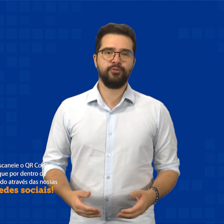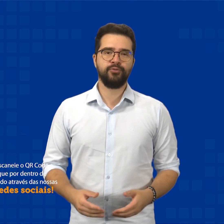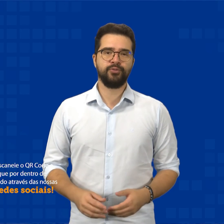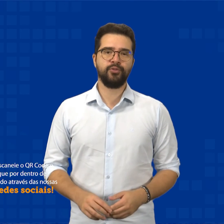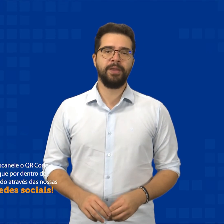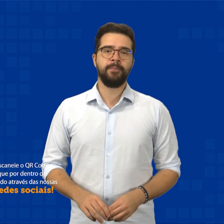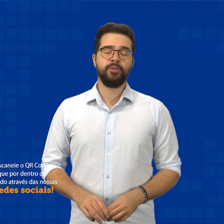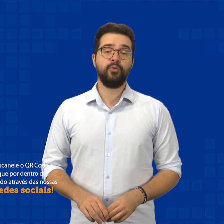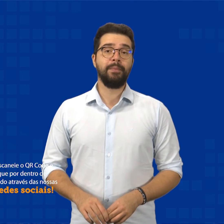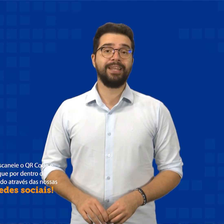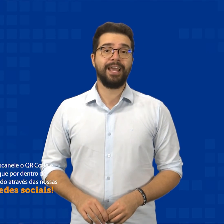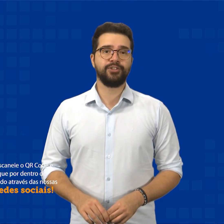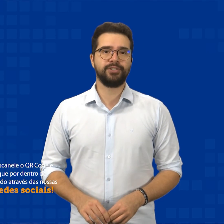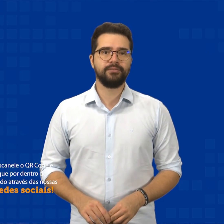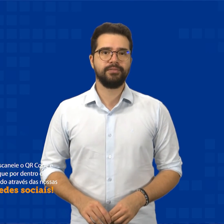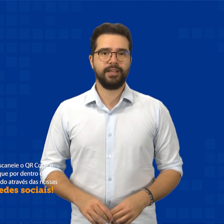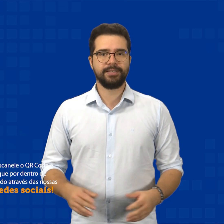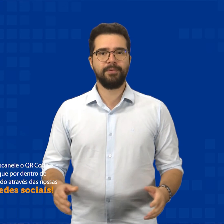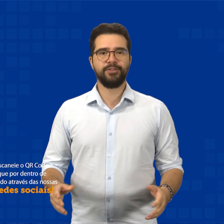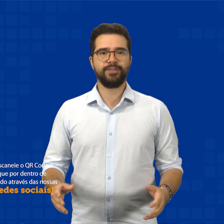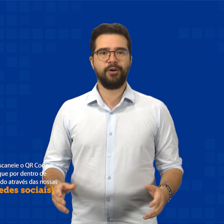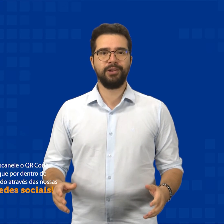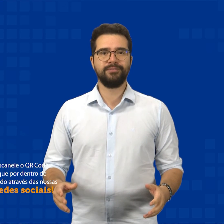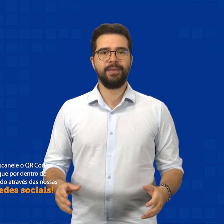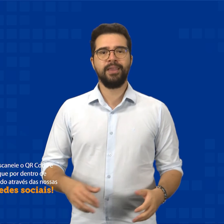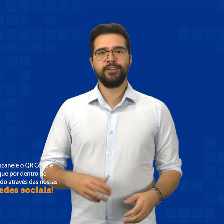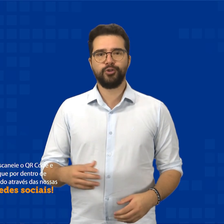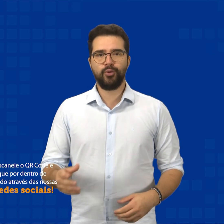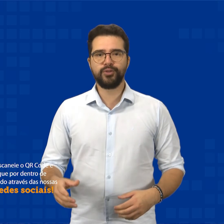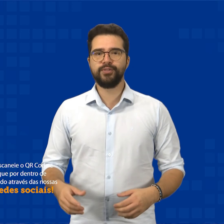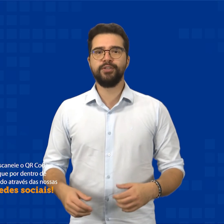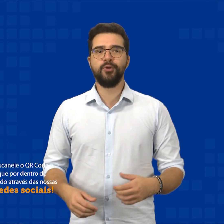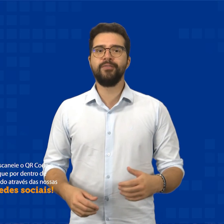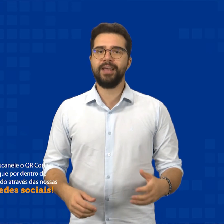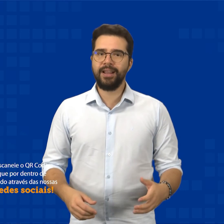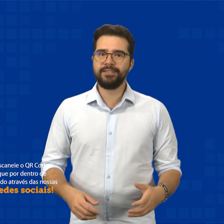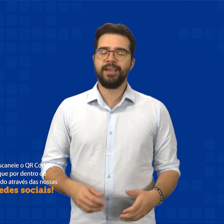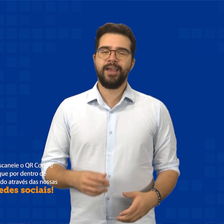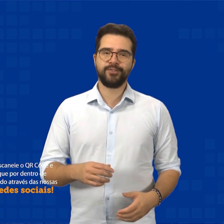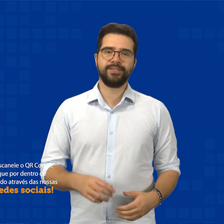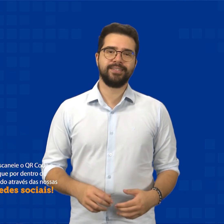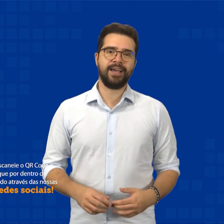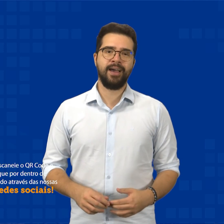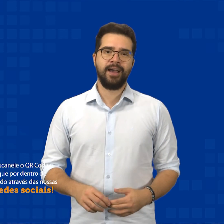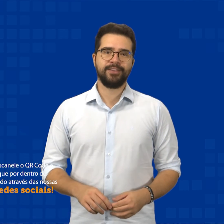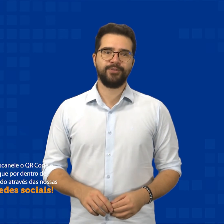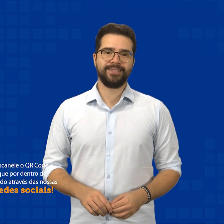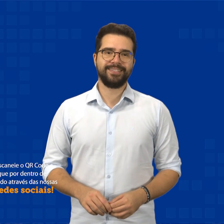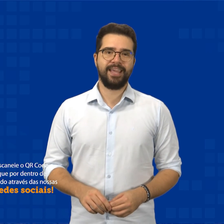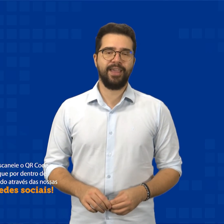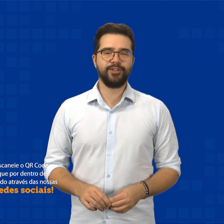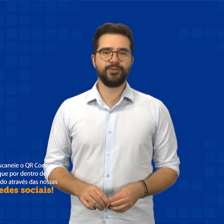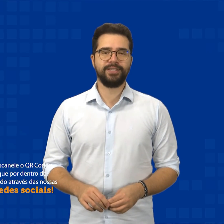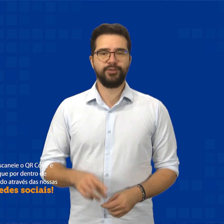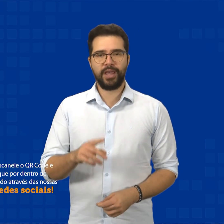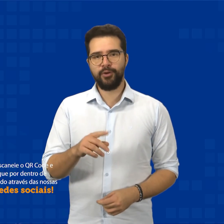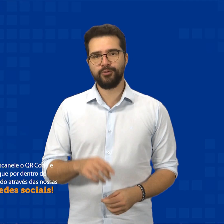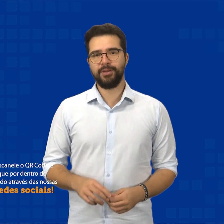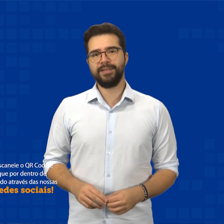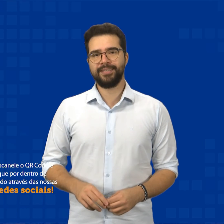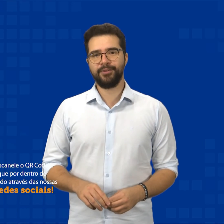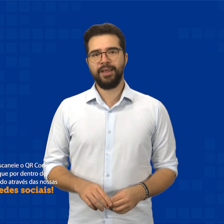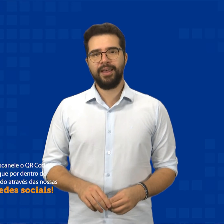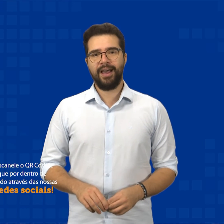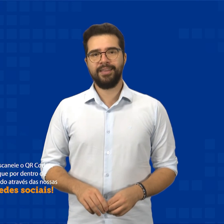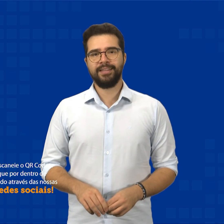o canal do YouTube do Emanet. Quer saber mais o que está rolando também de cursos e novidades? É só acessar as nossas redes sociais. O QR Code